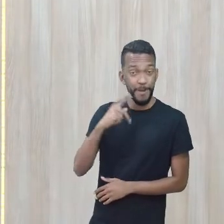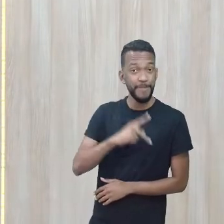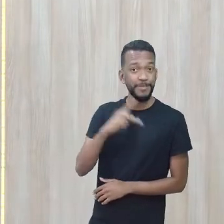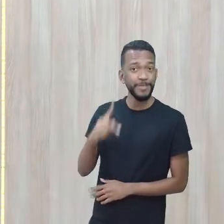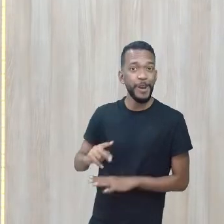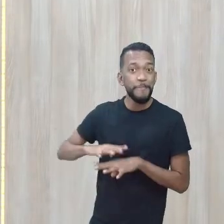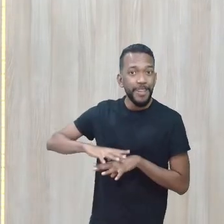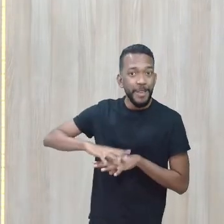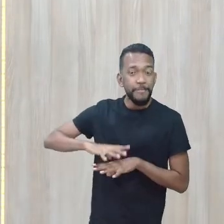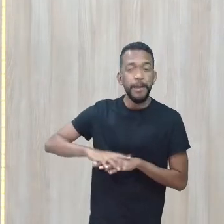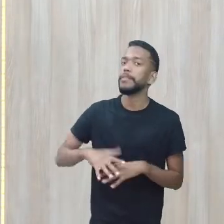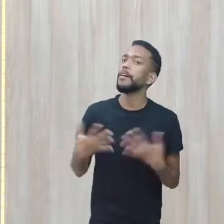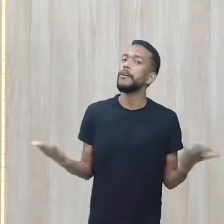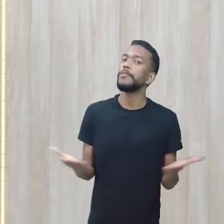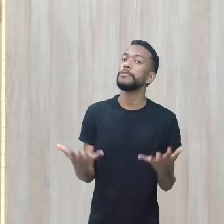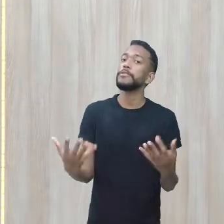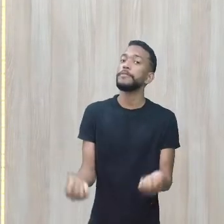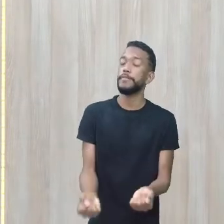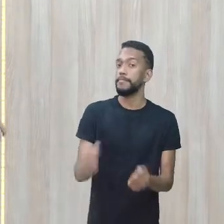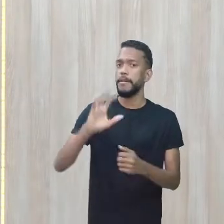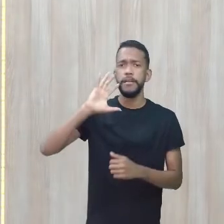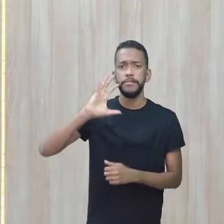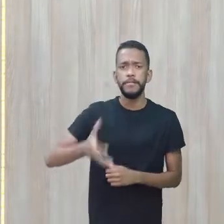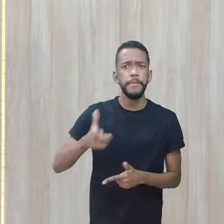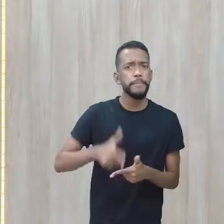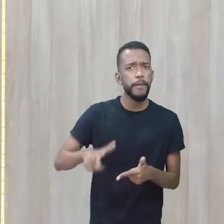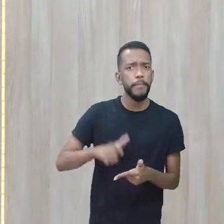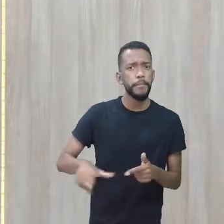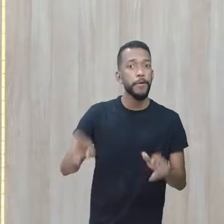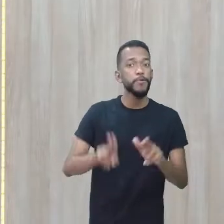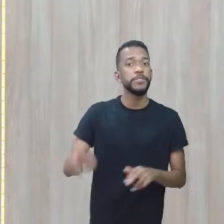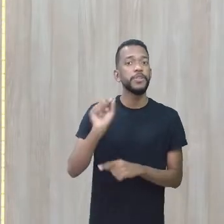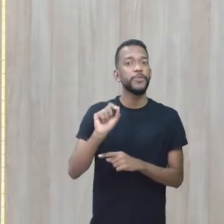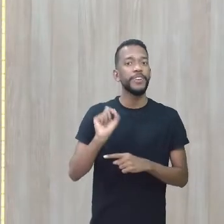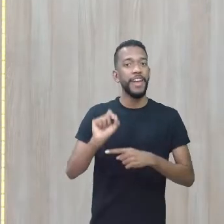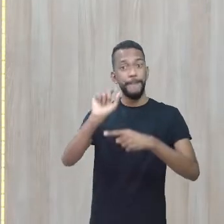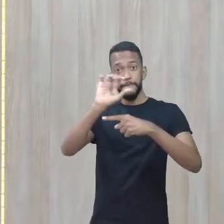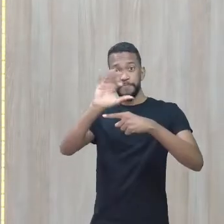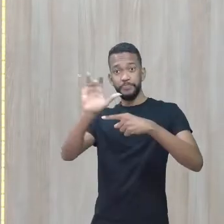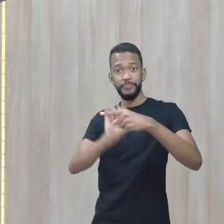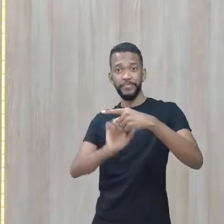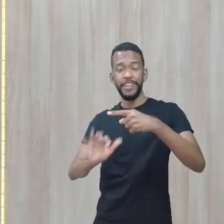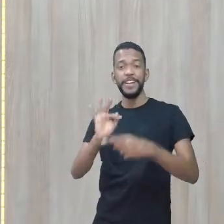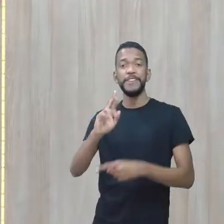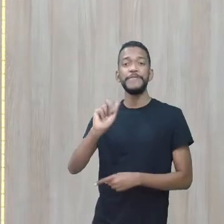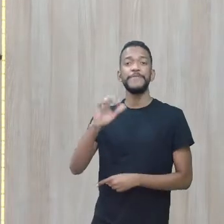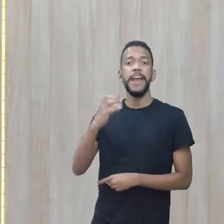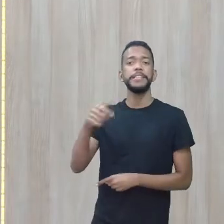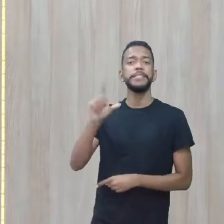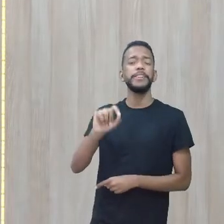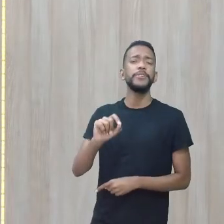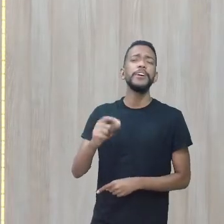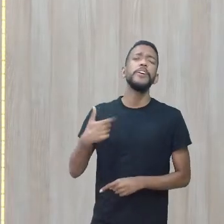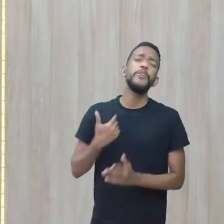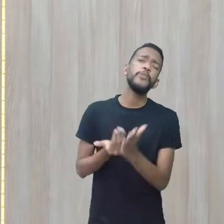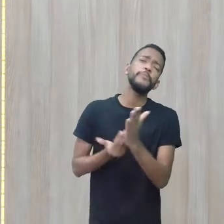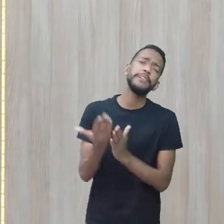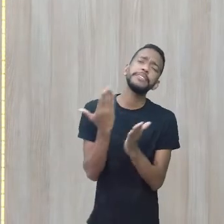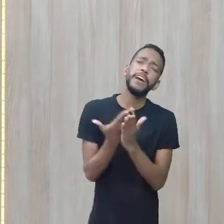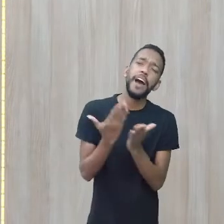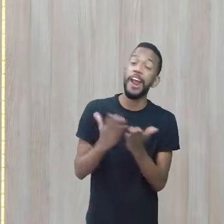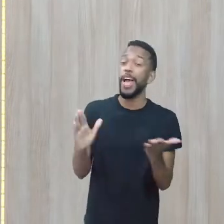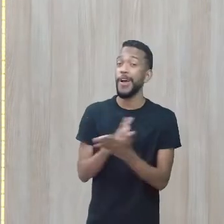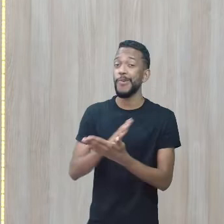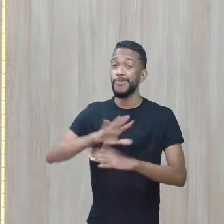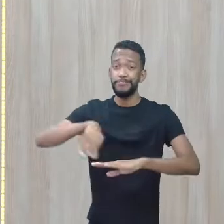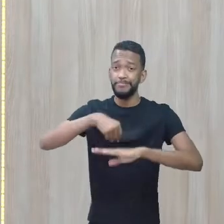a gente vai resolver uns probleminhas utilizando frações, tá? Então, normalmente eu começo a nossa aula colocando alguns avisos